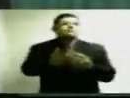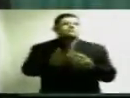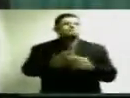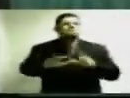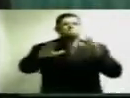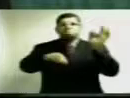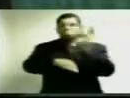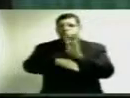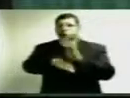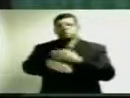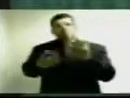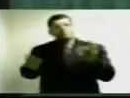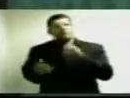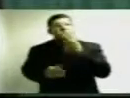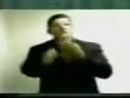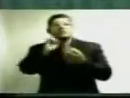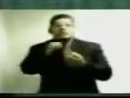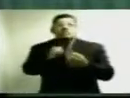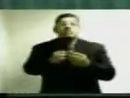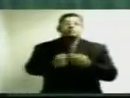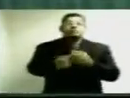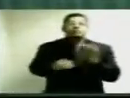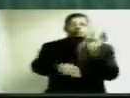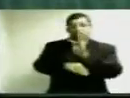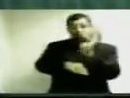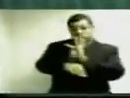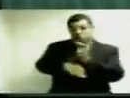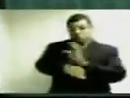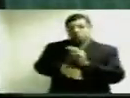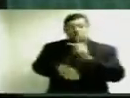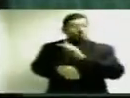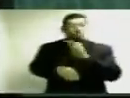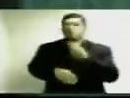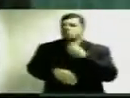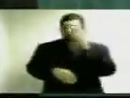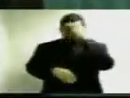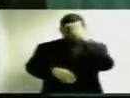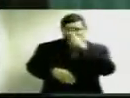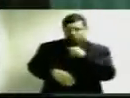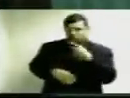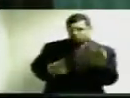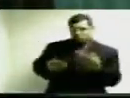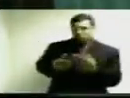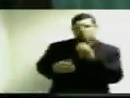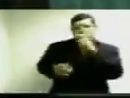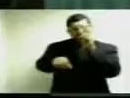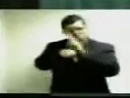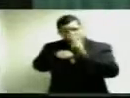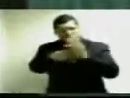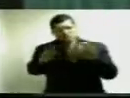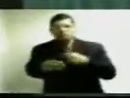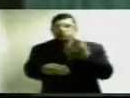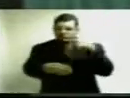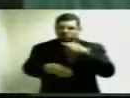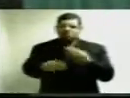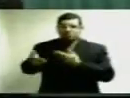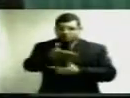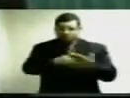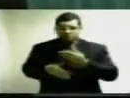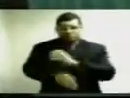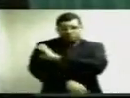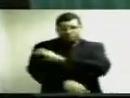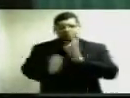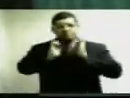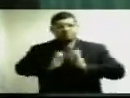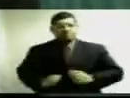a instituição que manifestou. Se formalmente não pode ser pessoa jurídica, como Vossa Excelência bem observa, vamos lá. Em relação à